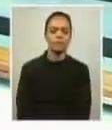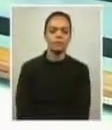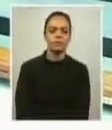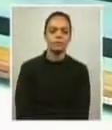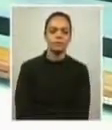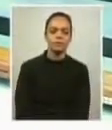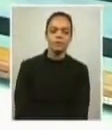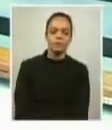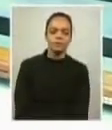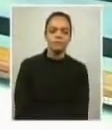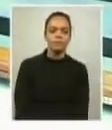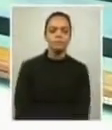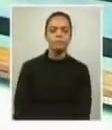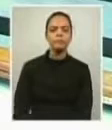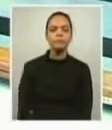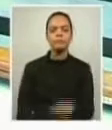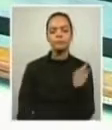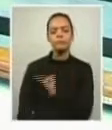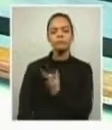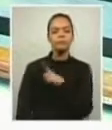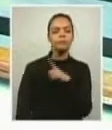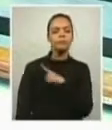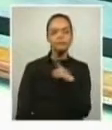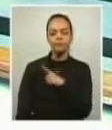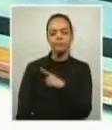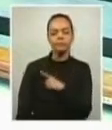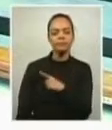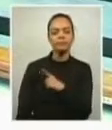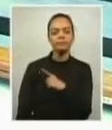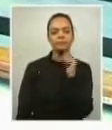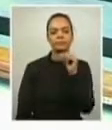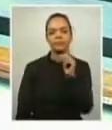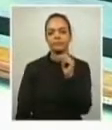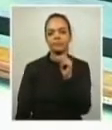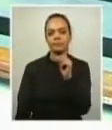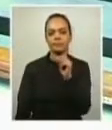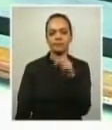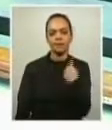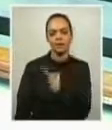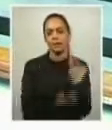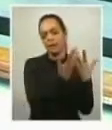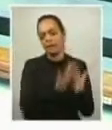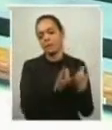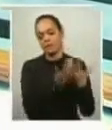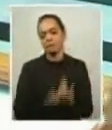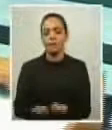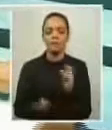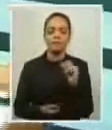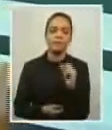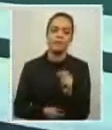aqui e nós somos herdeiro é de ressignificações porque